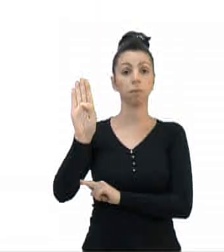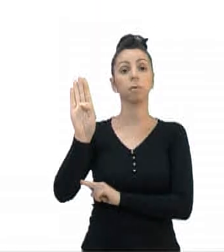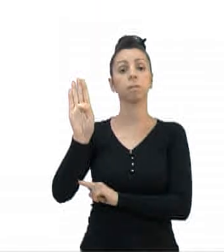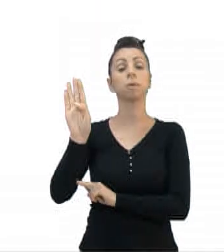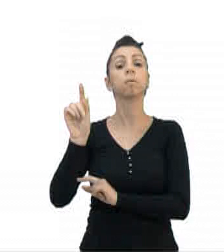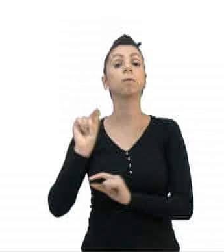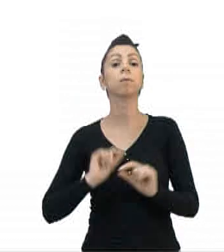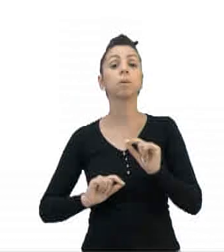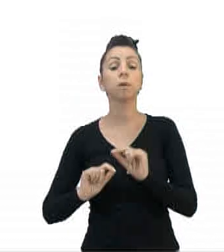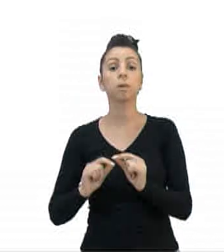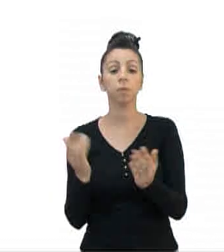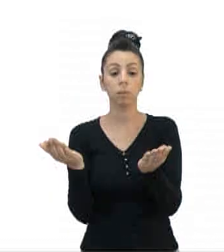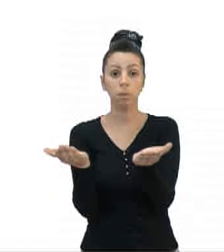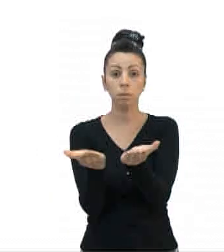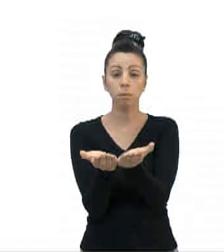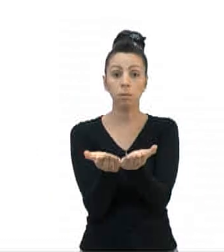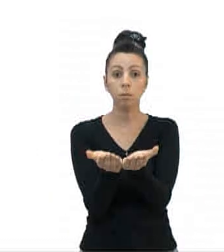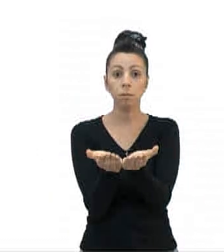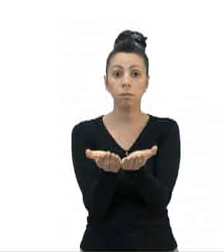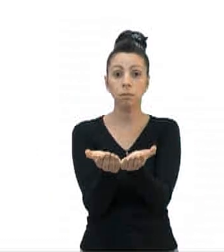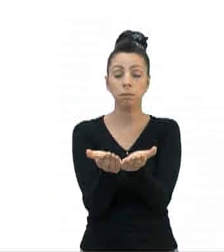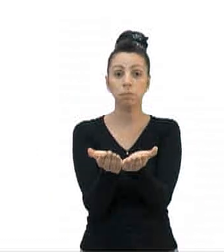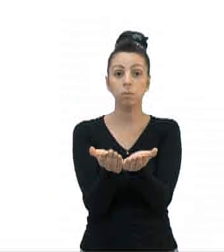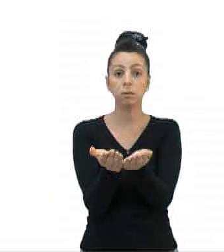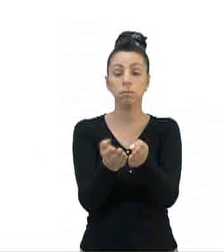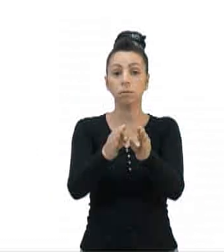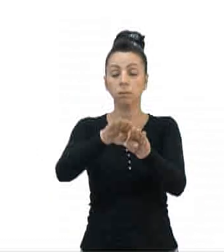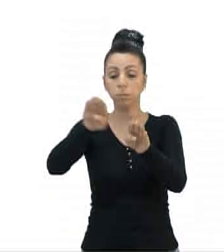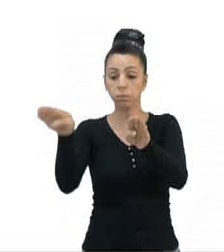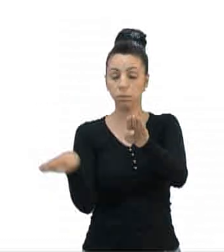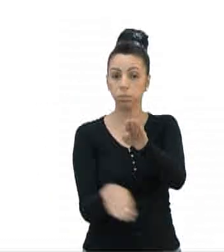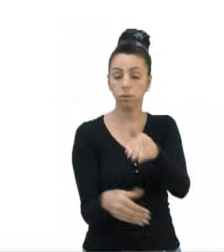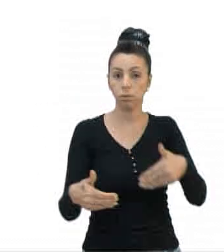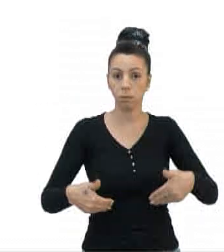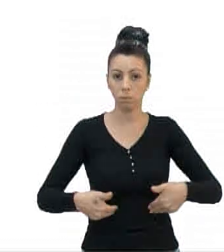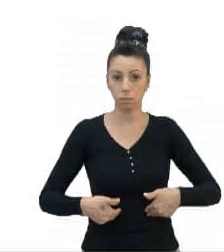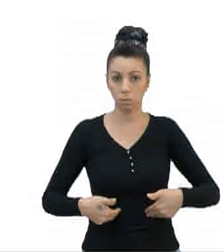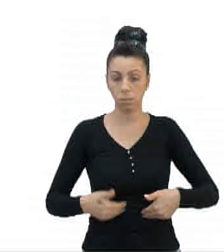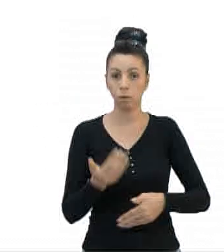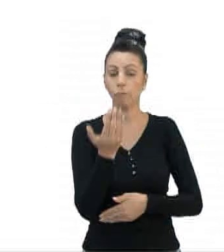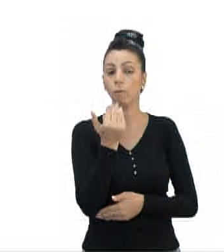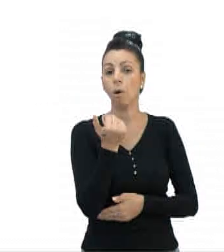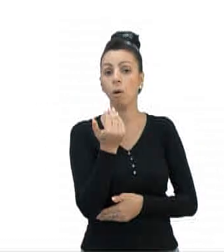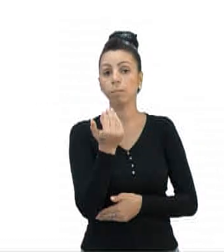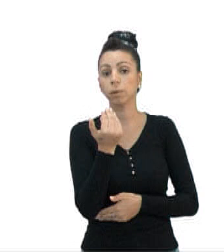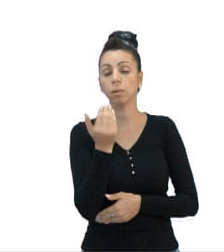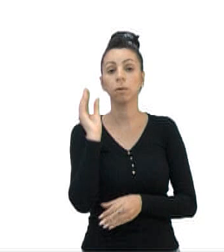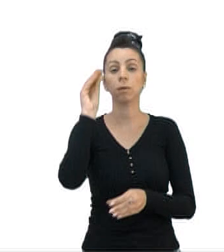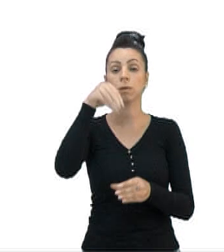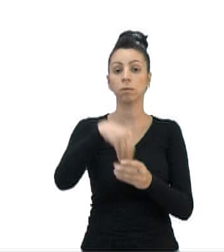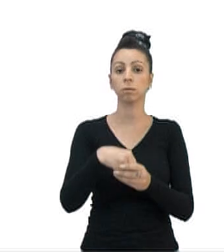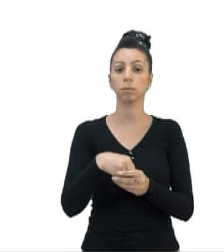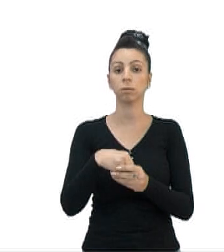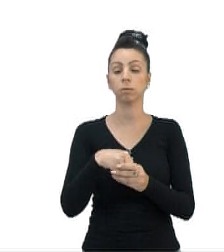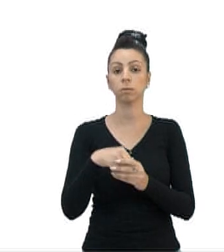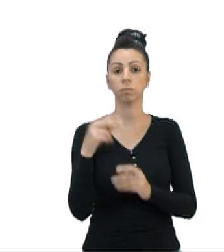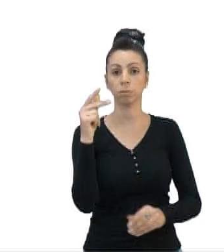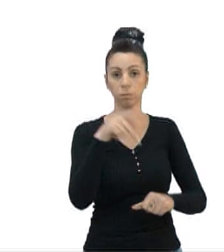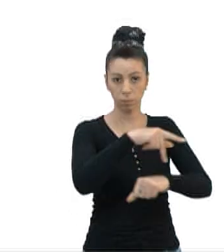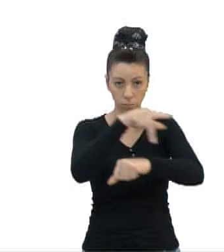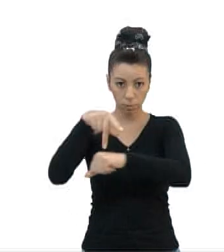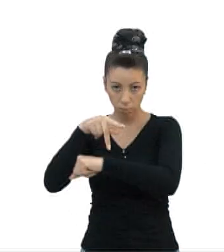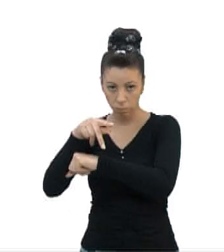a questão da pobreza, da subalimentação no país, tá certo? Ok? Agora a gente vai